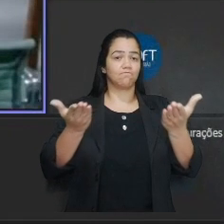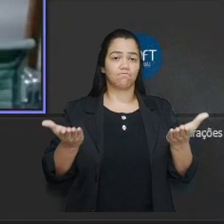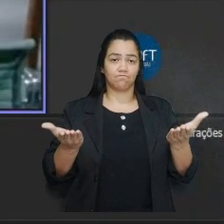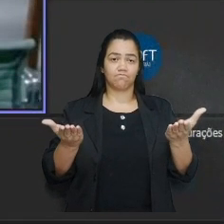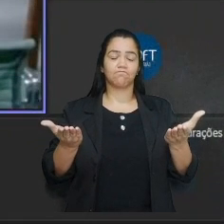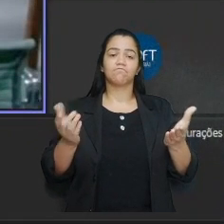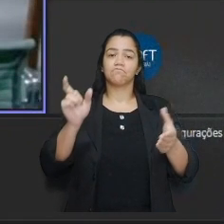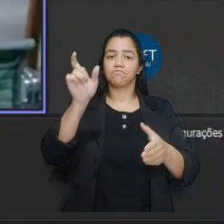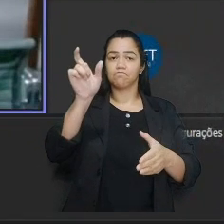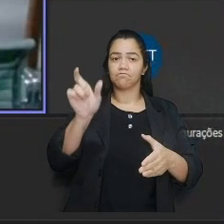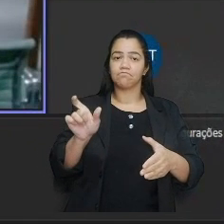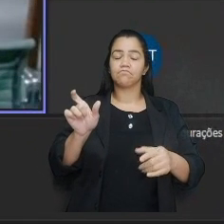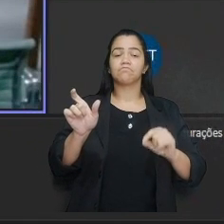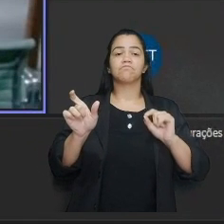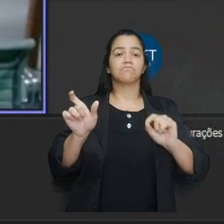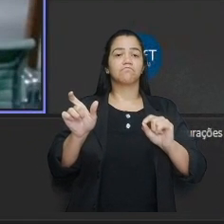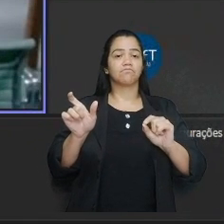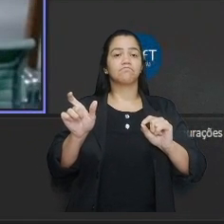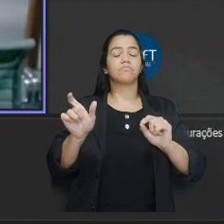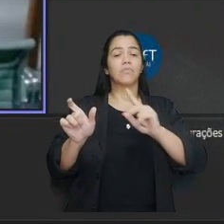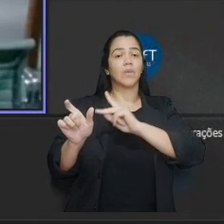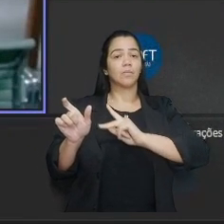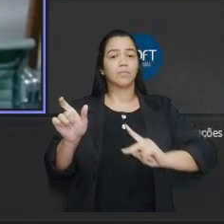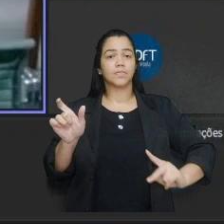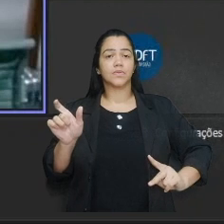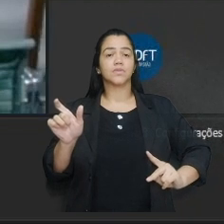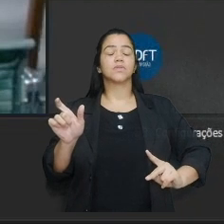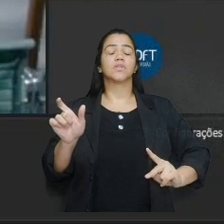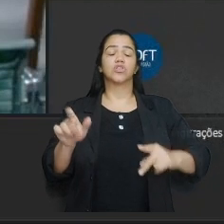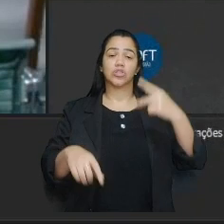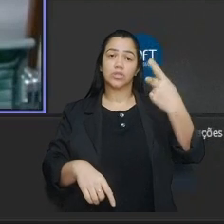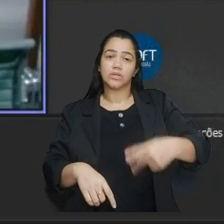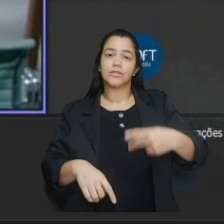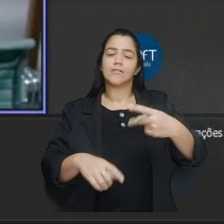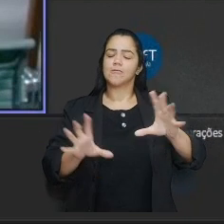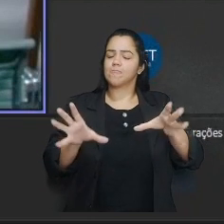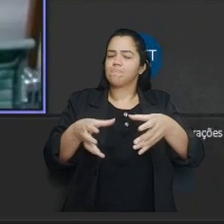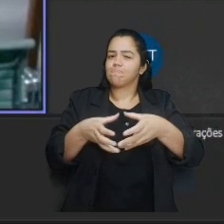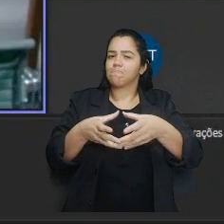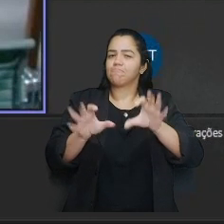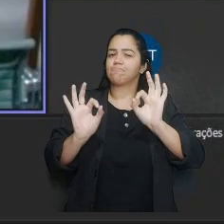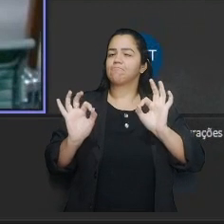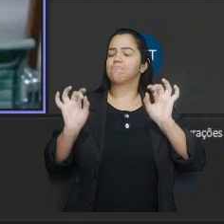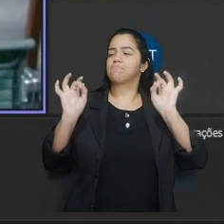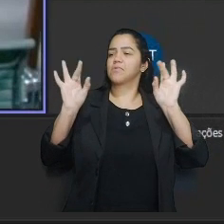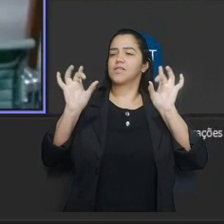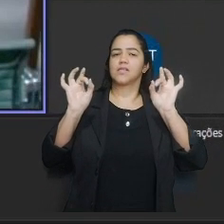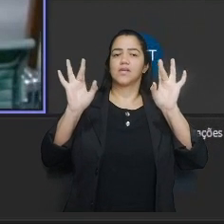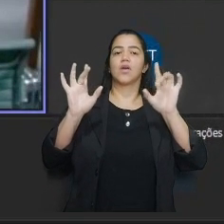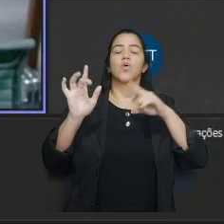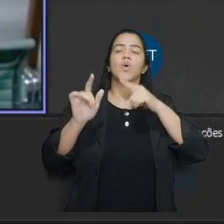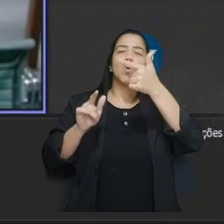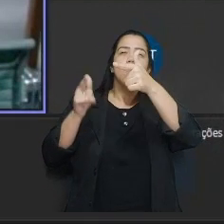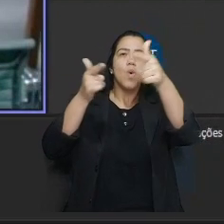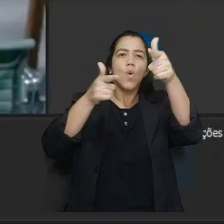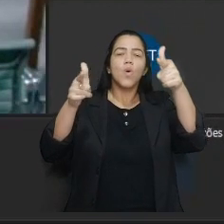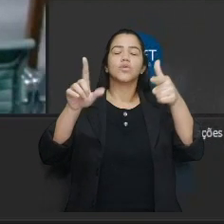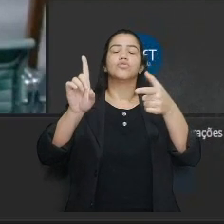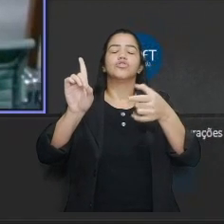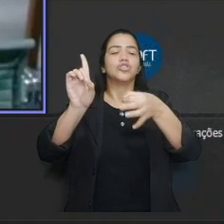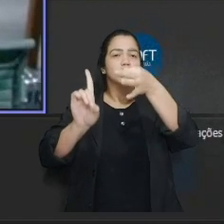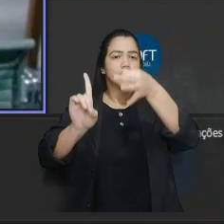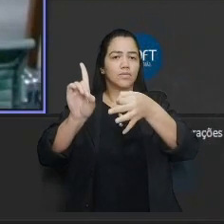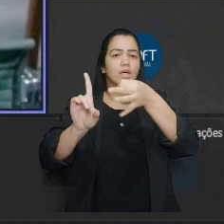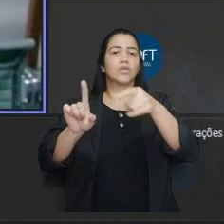Eu saúdo a todos, na pessoa do eminente presidente desta colenda turma